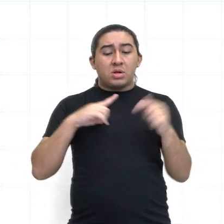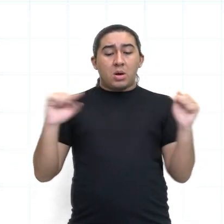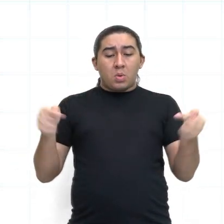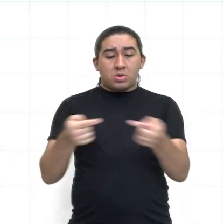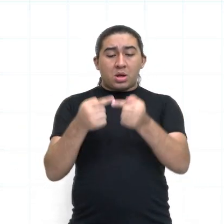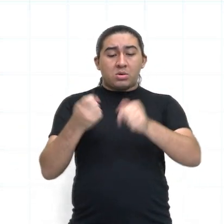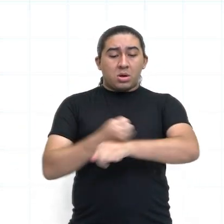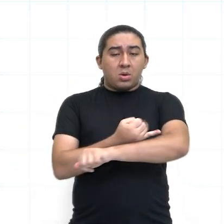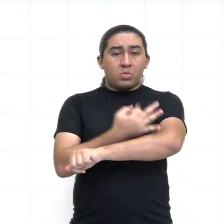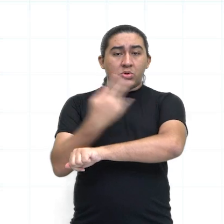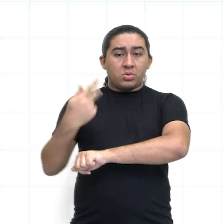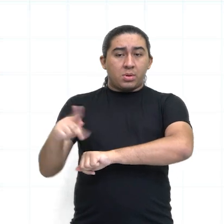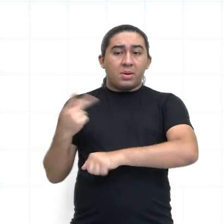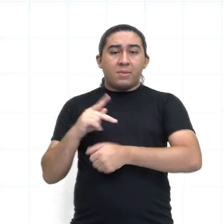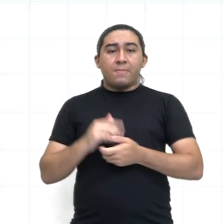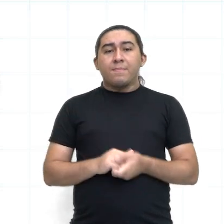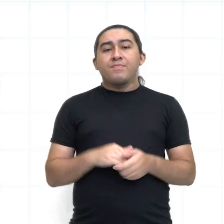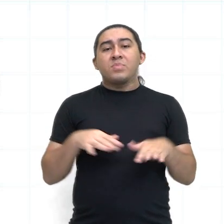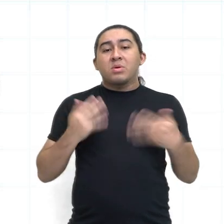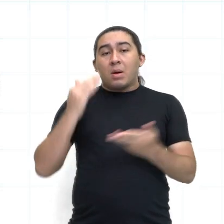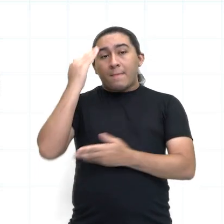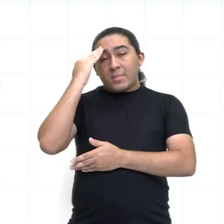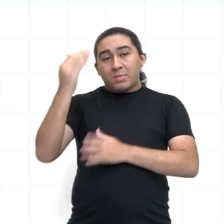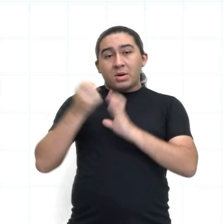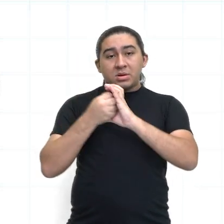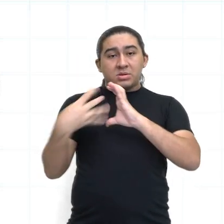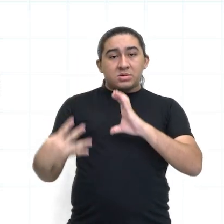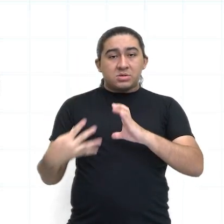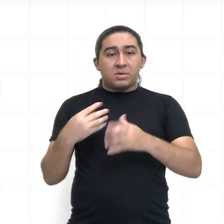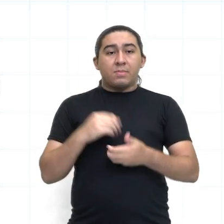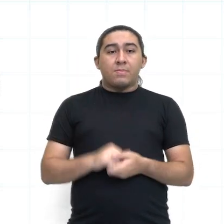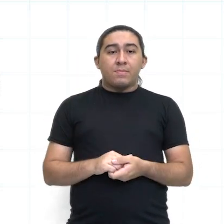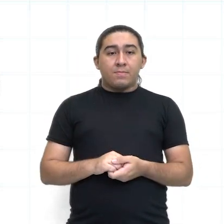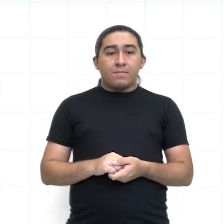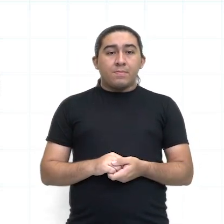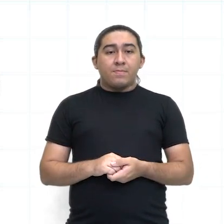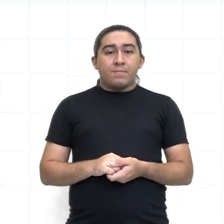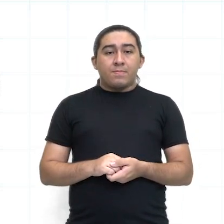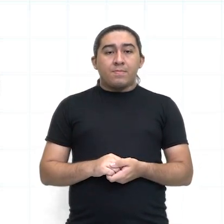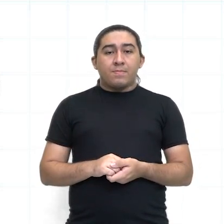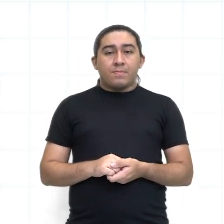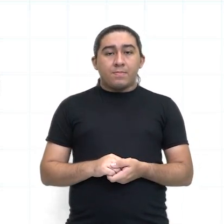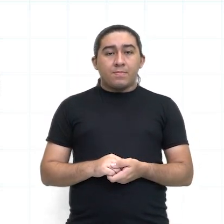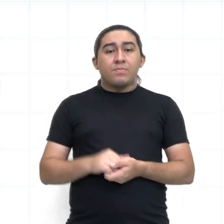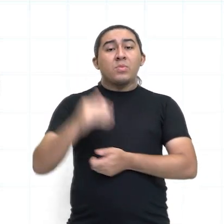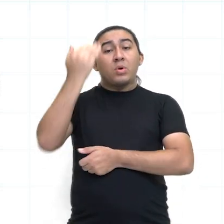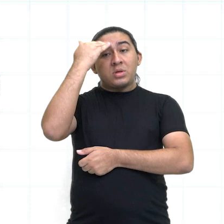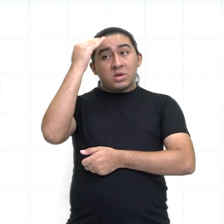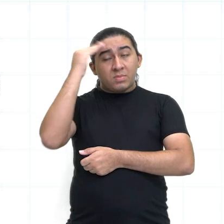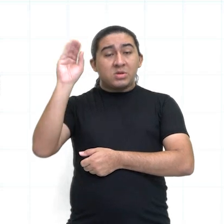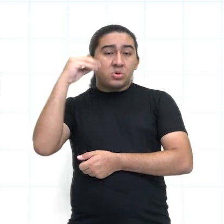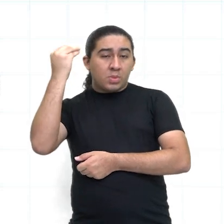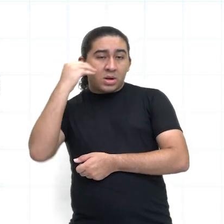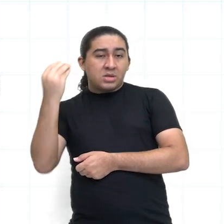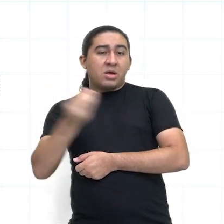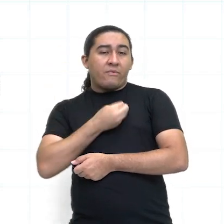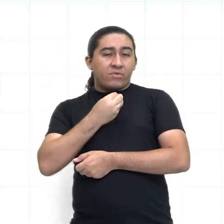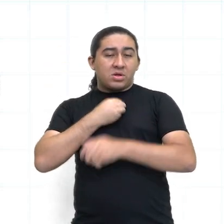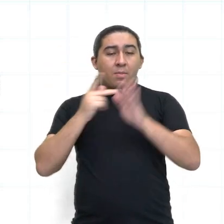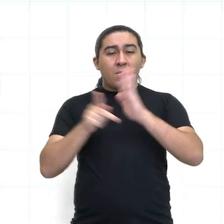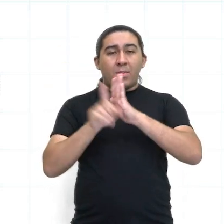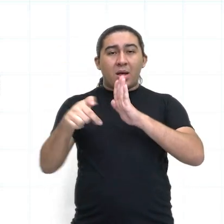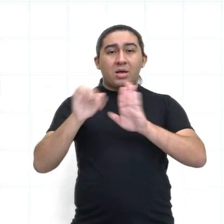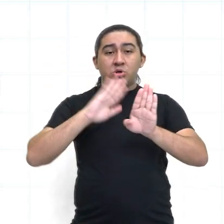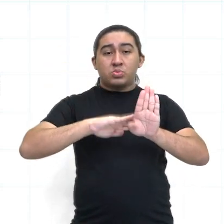suas emoções. E quais as principais características desse movimento? O entendimento que a experiência da realidade é